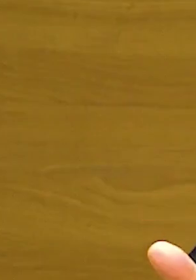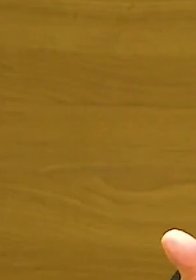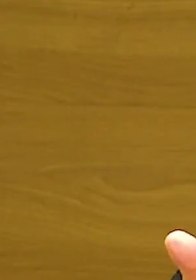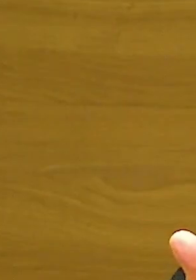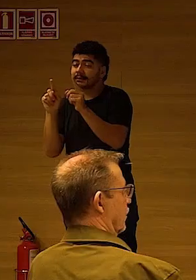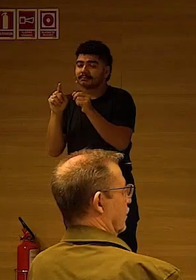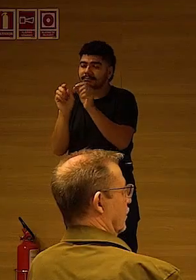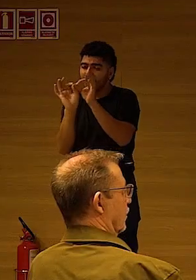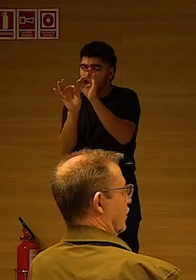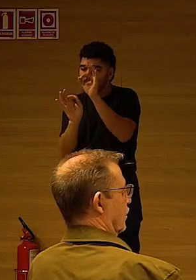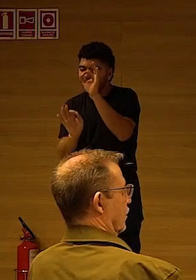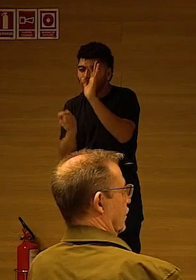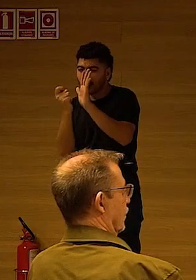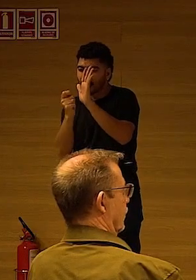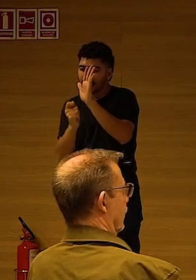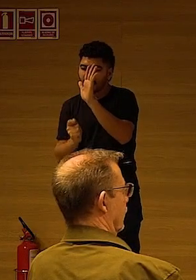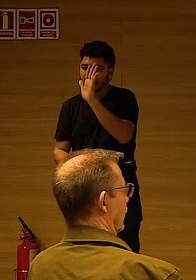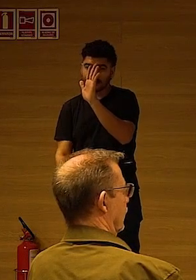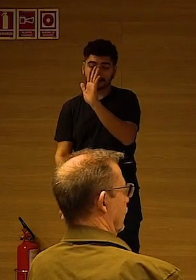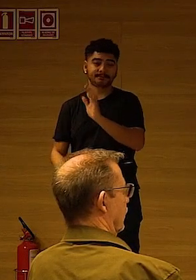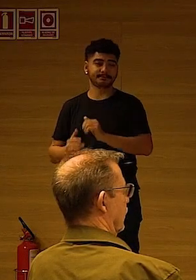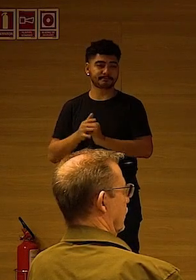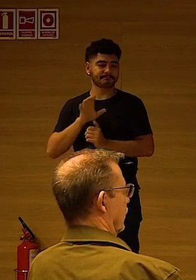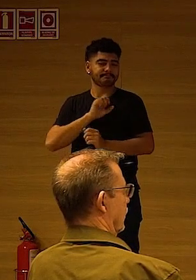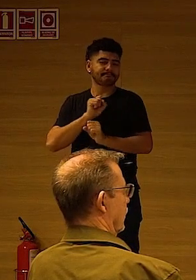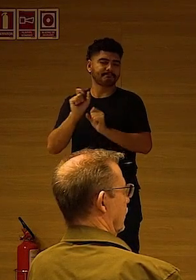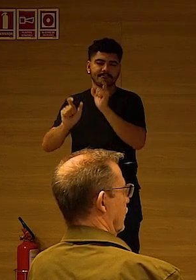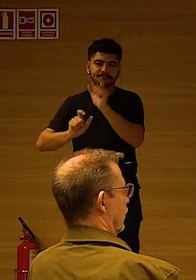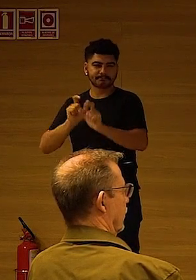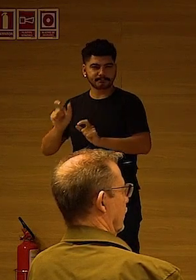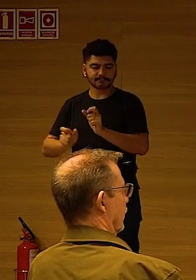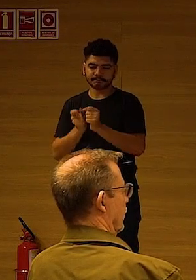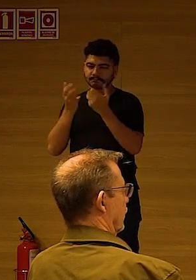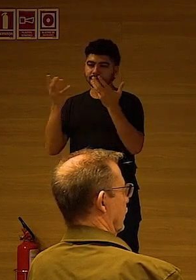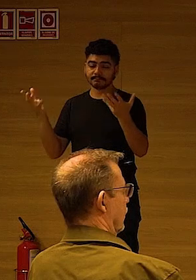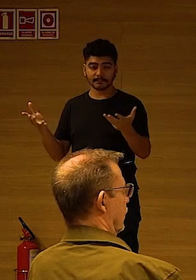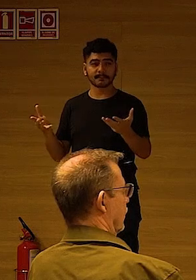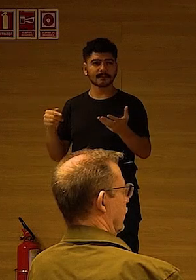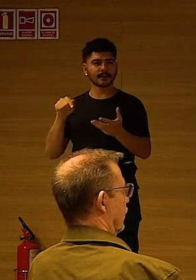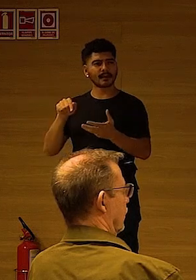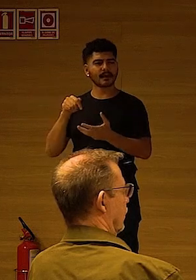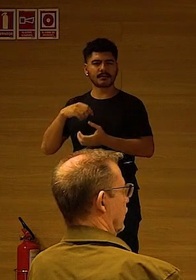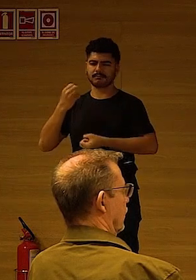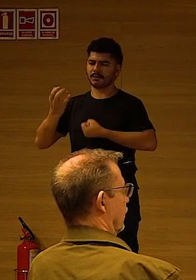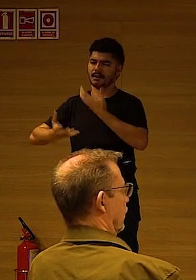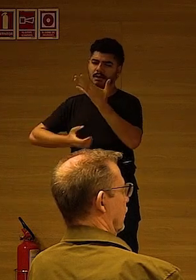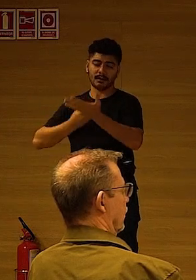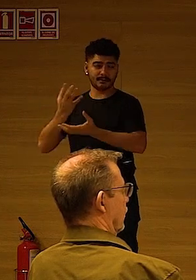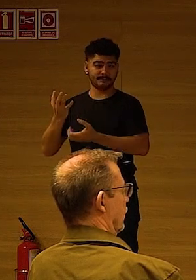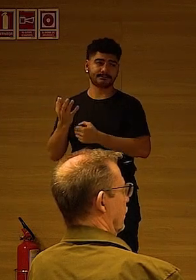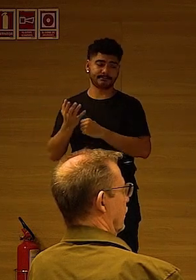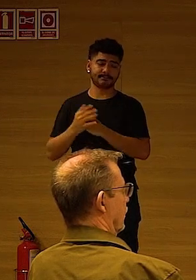a palavra. É exuberante. A exuberância, principalmente.